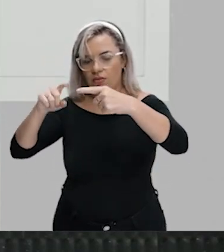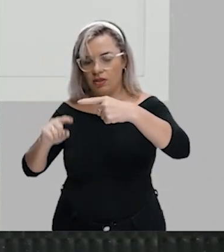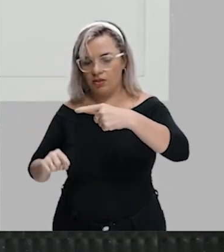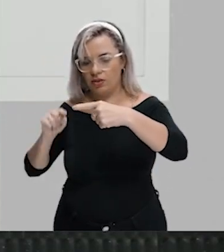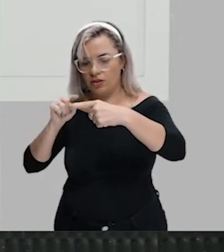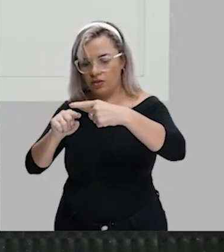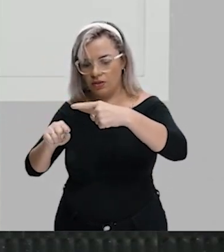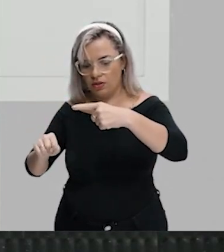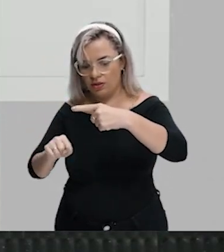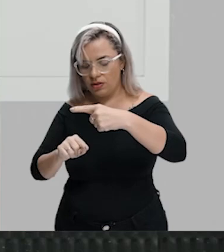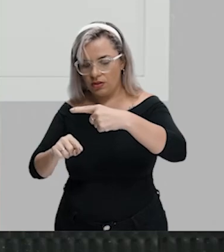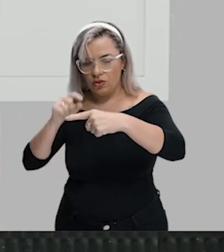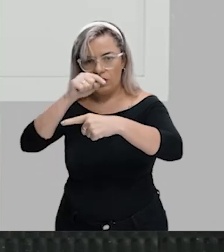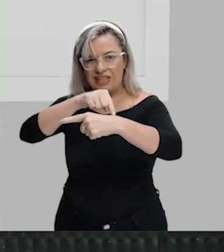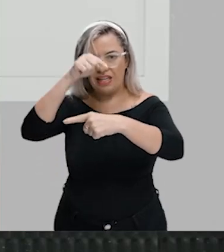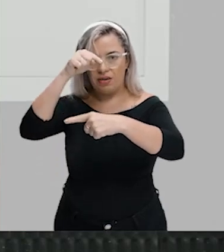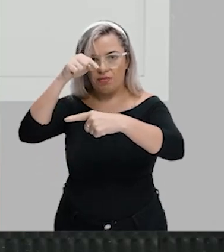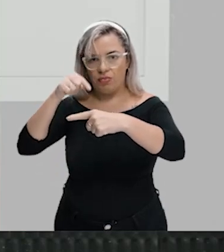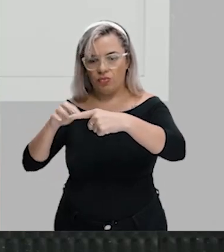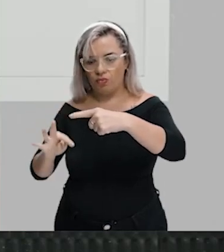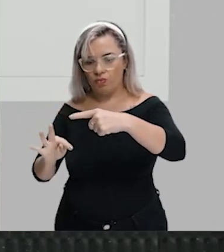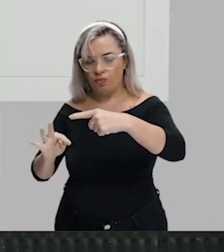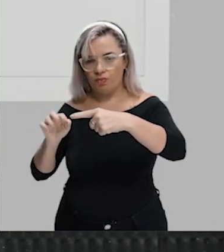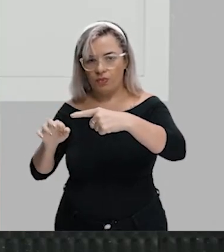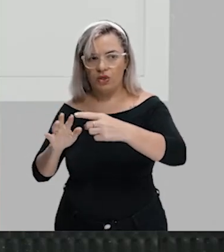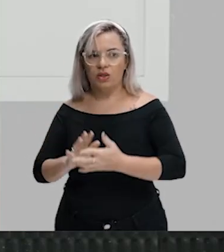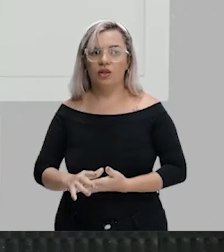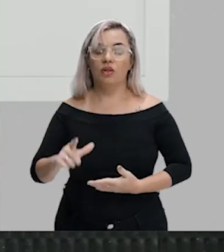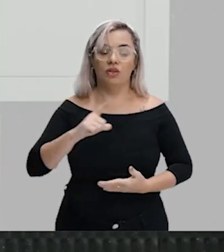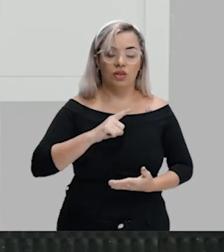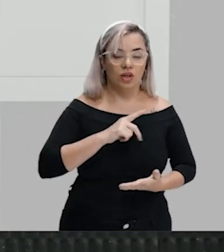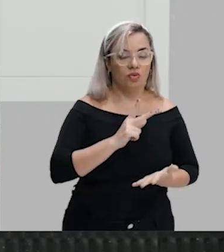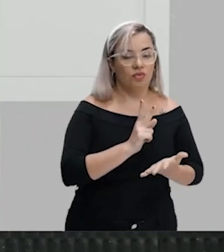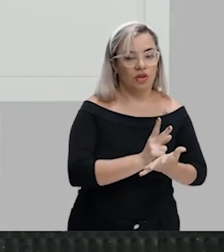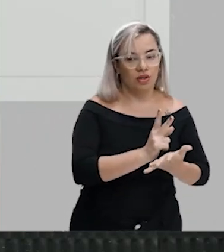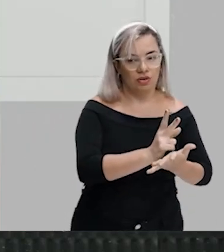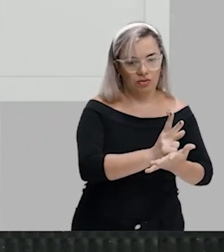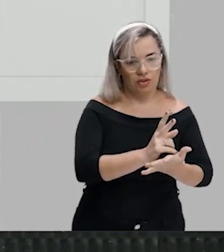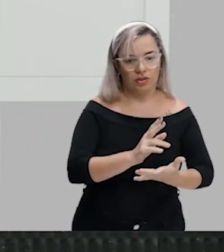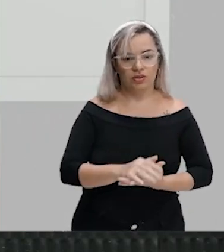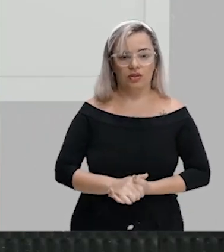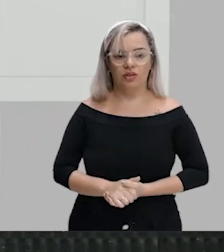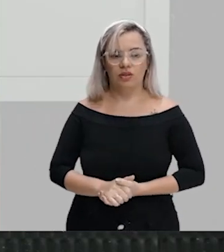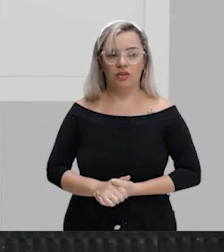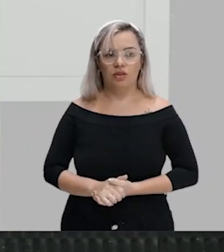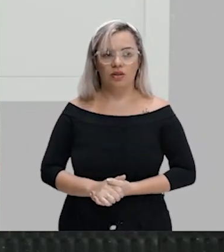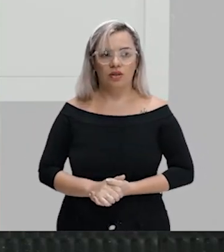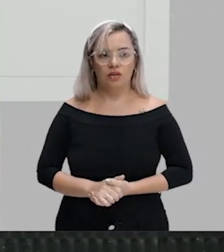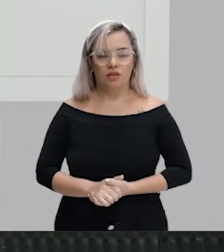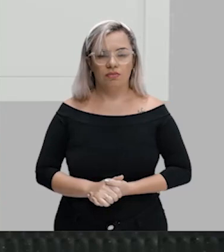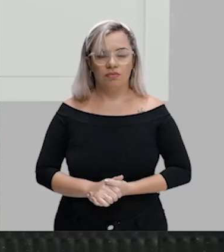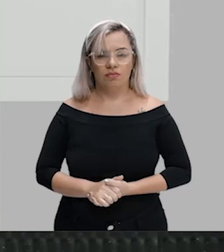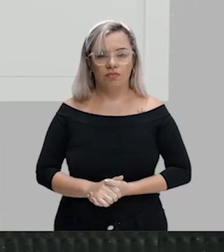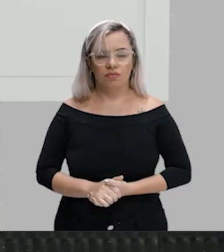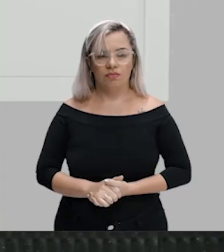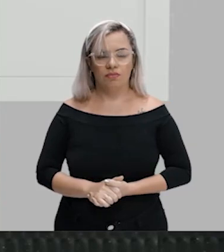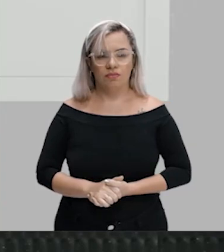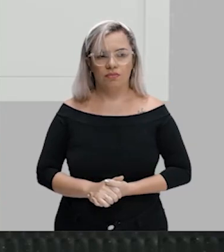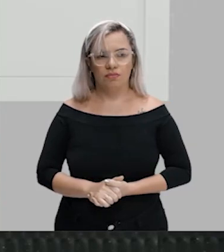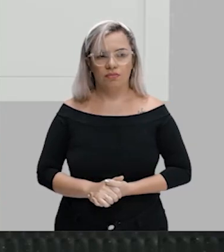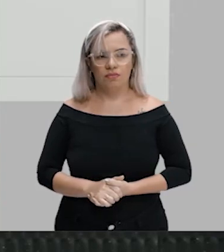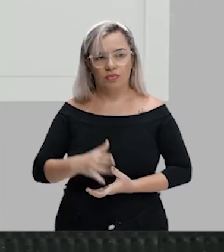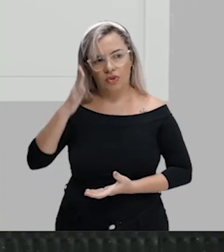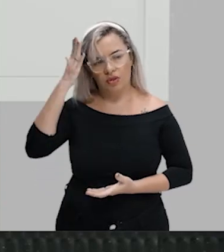período. Eu tenho frequência, certo? Ele falou em período. Uma coisa que a gente sabe também, né, é